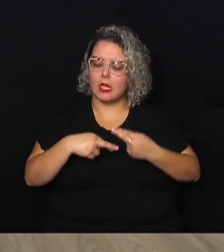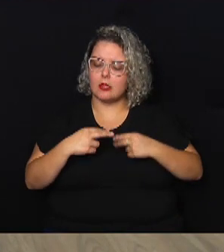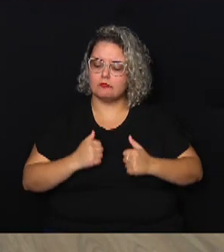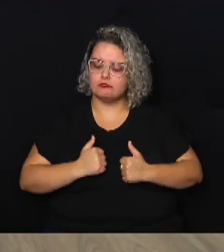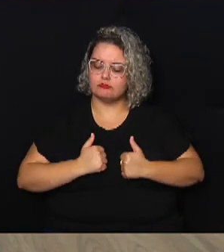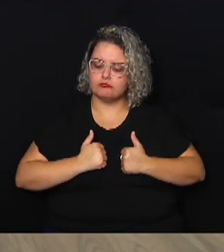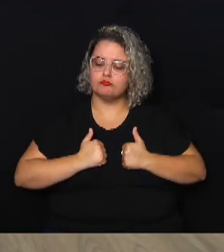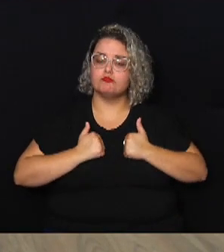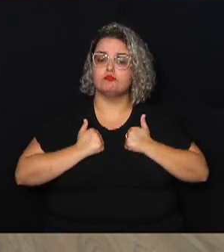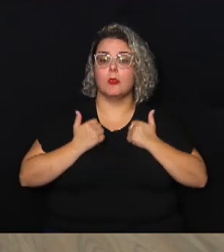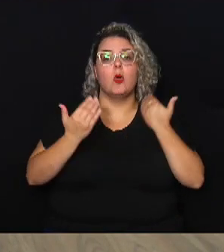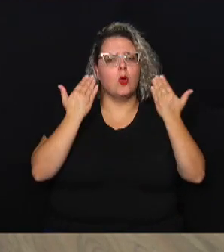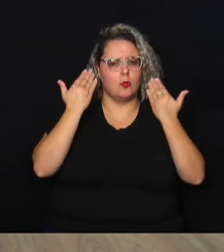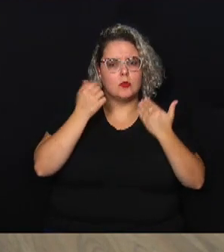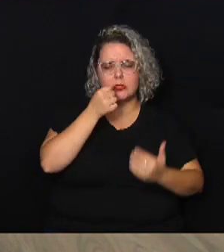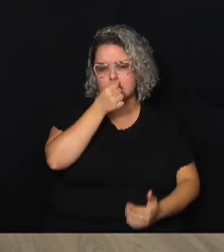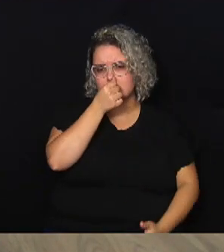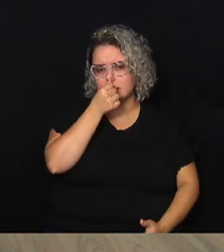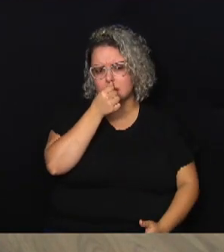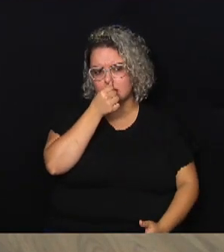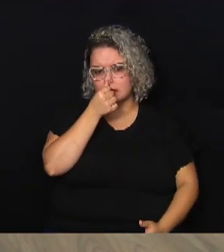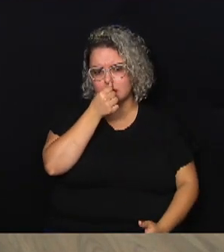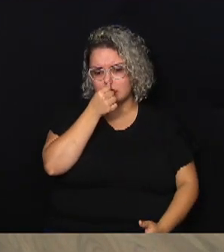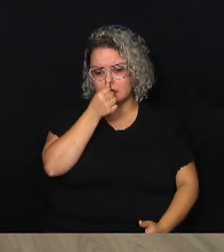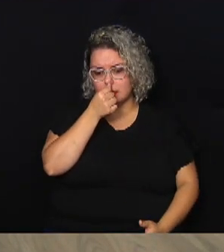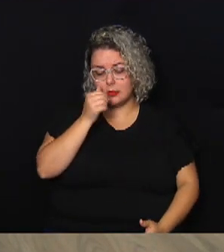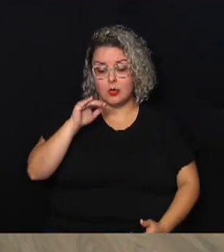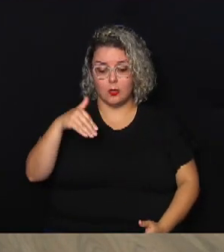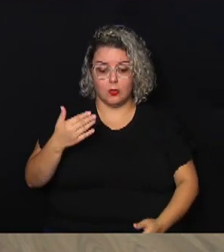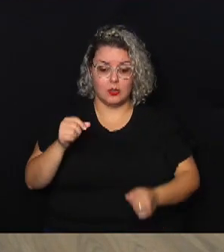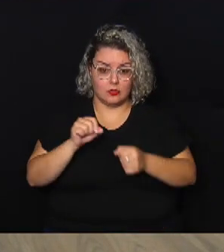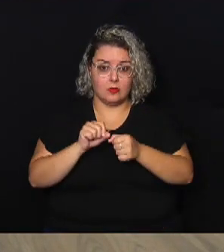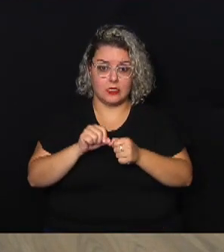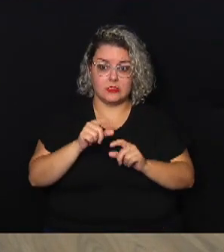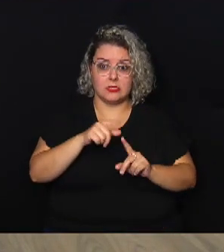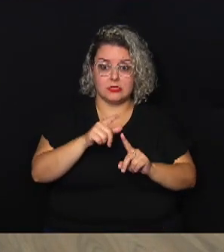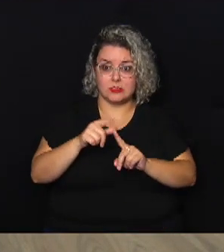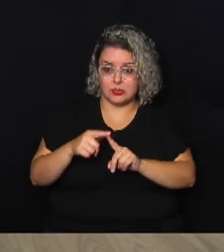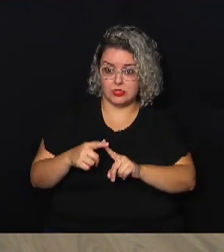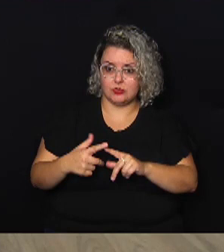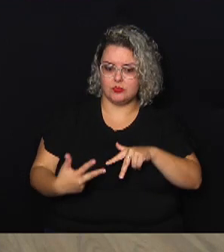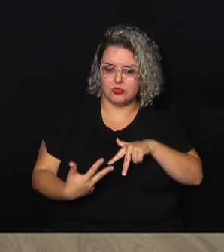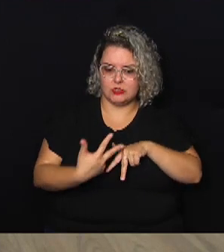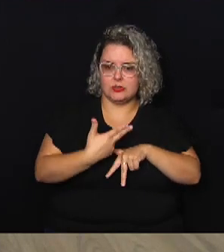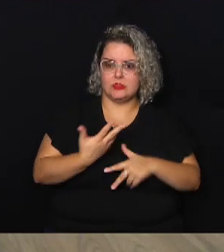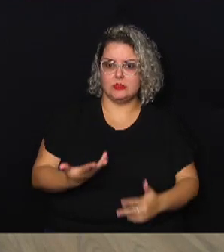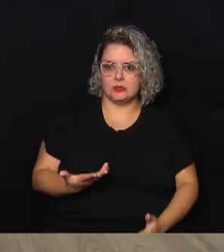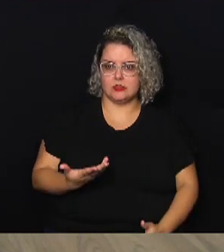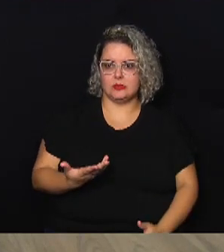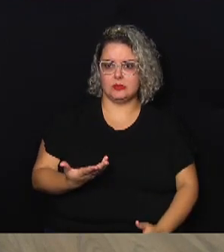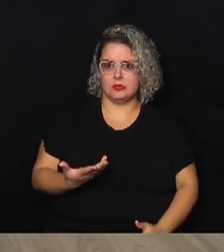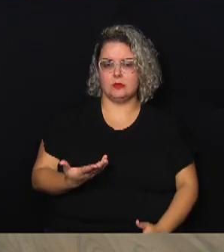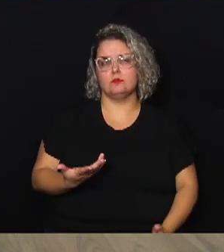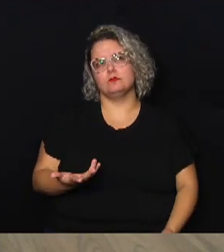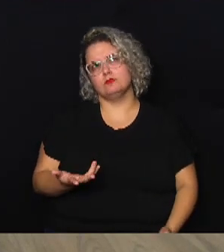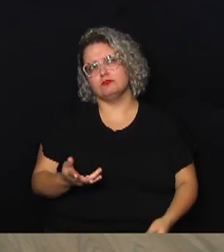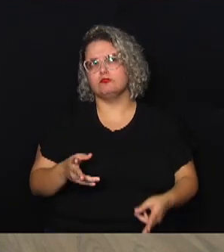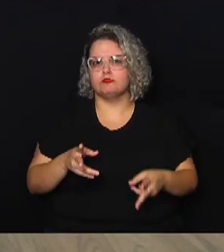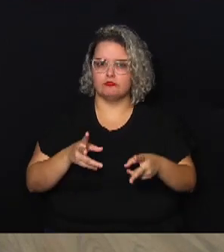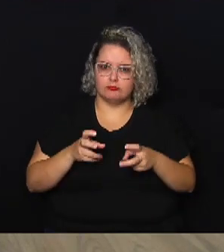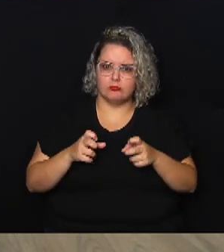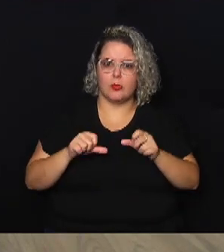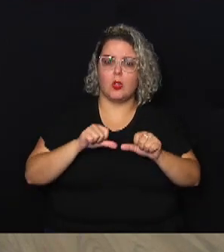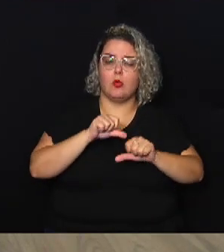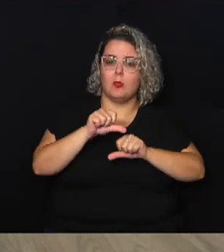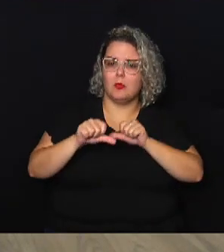ao psicológico, né? Quando o senhor faz esse tipo de cirurgia, já percebe aí uma mudança